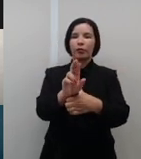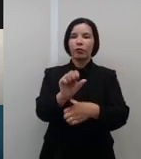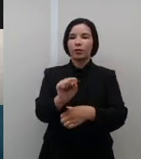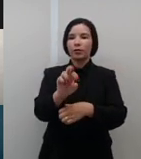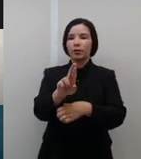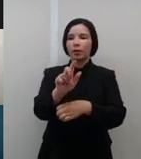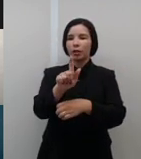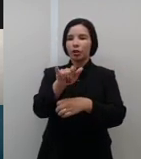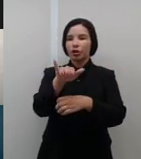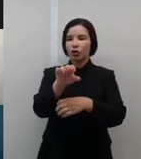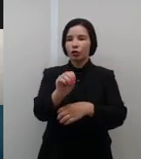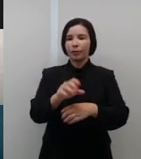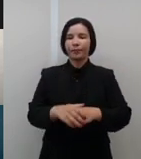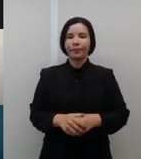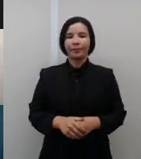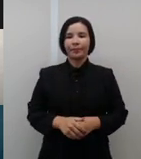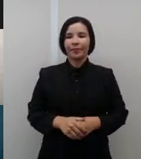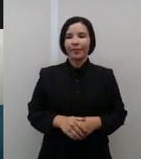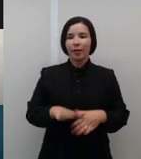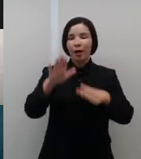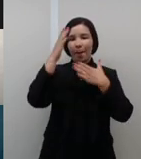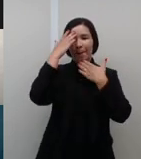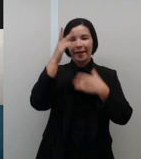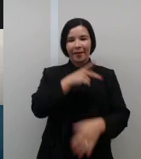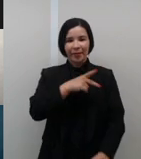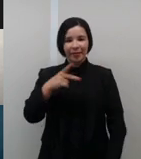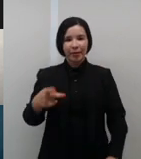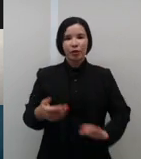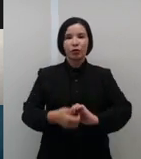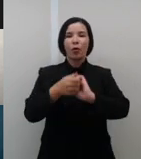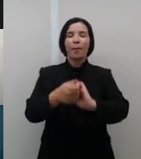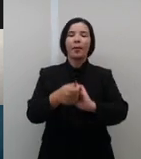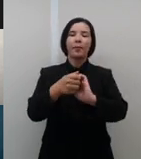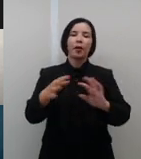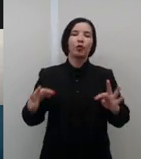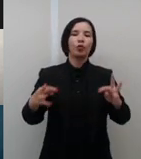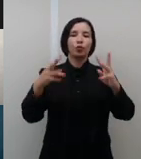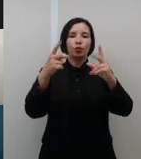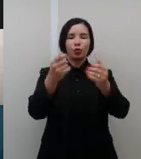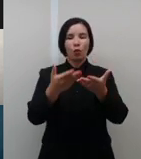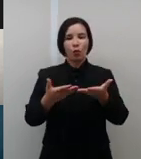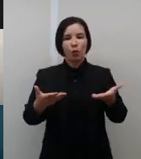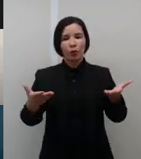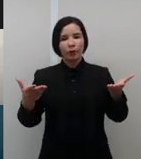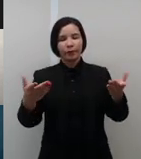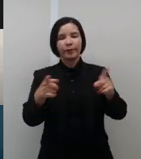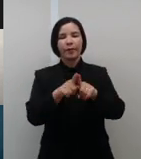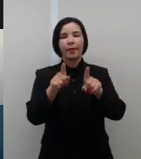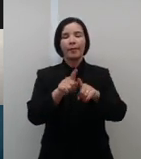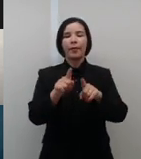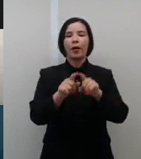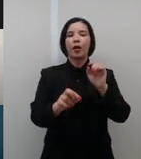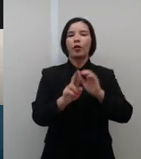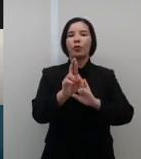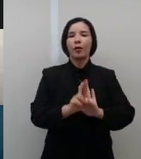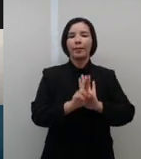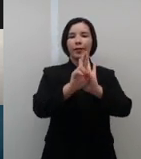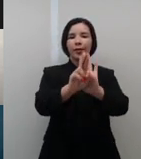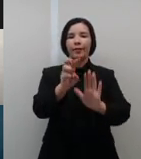Muito obrigado, senhor presidente. Cumprimento a todos os eminentes pares, também o representante do Ministério Público,